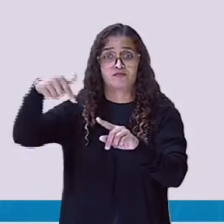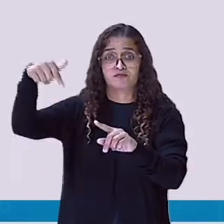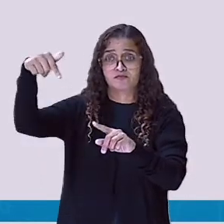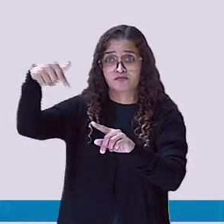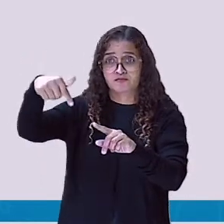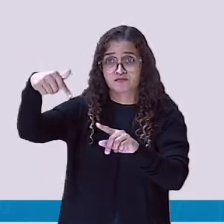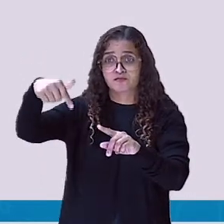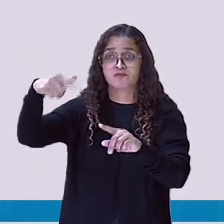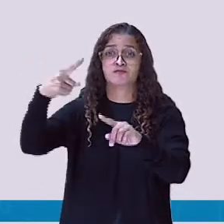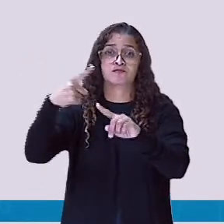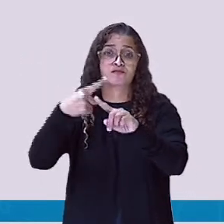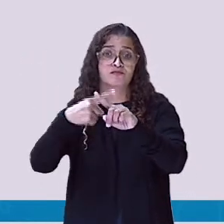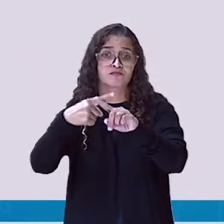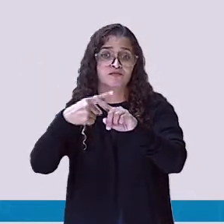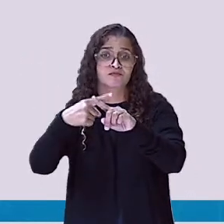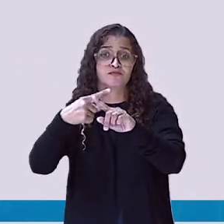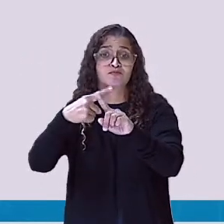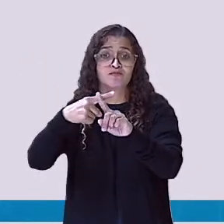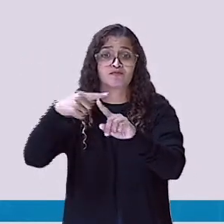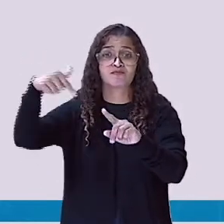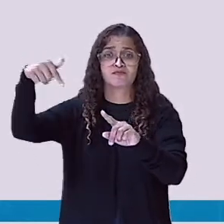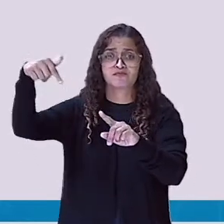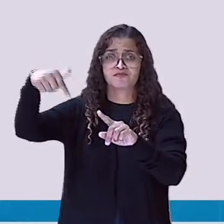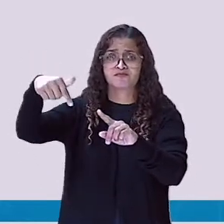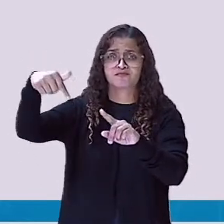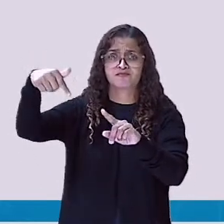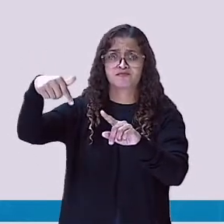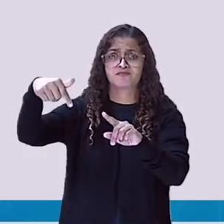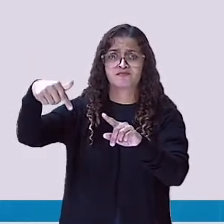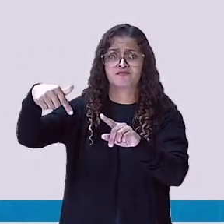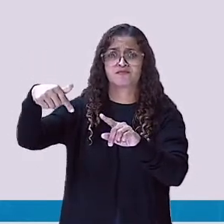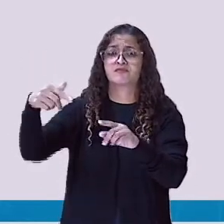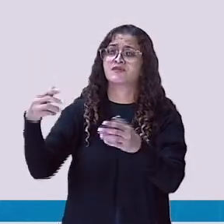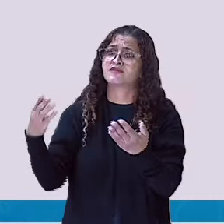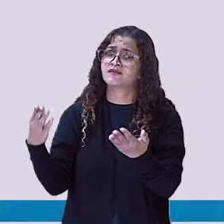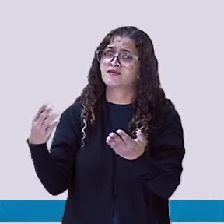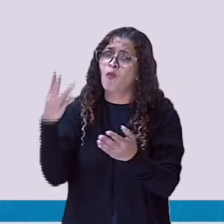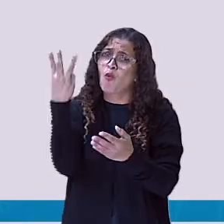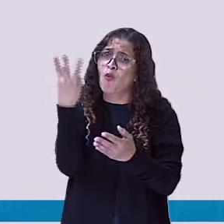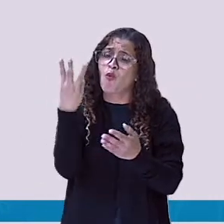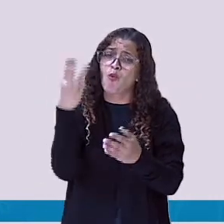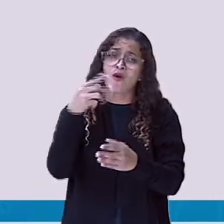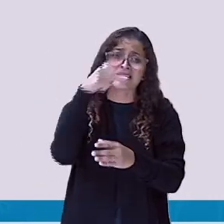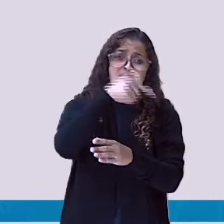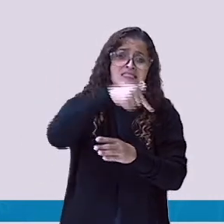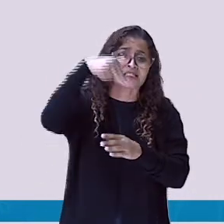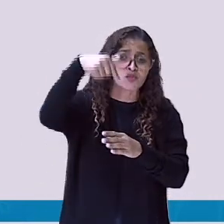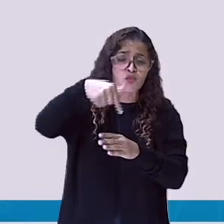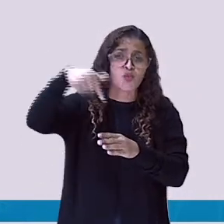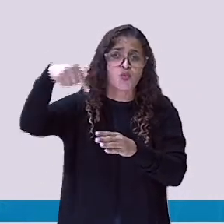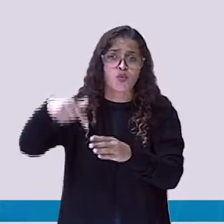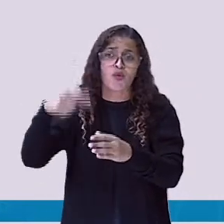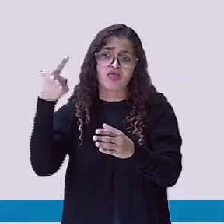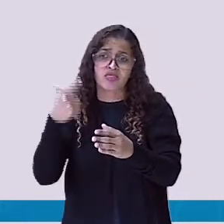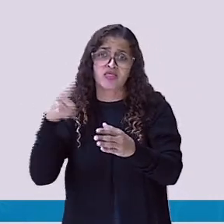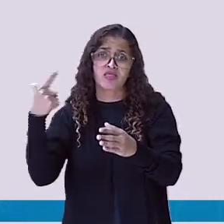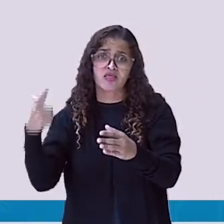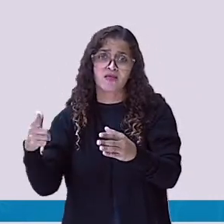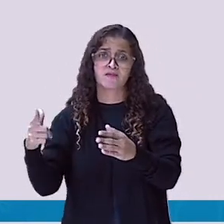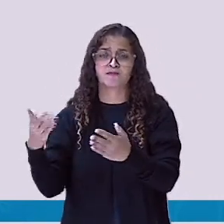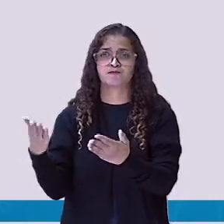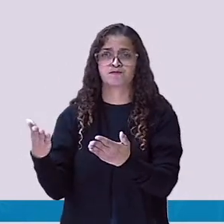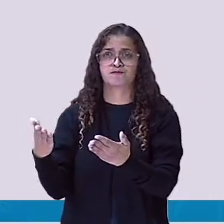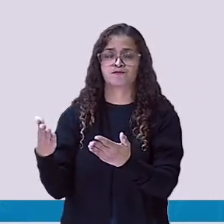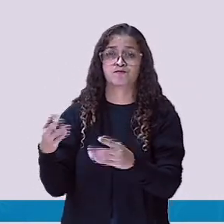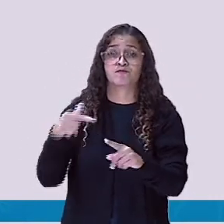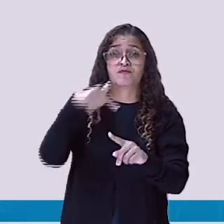7 duas vezes e o 7 3 vezes. Então, 7 mais